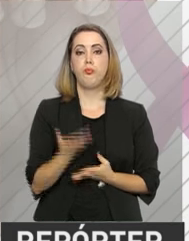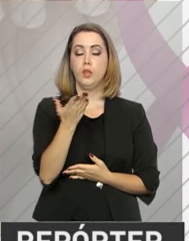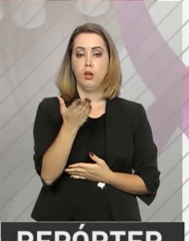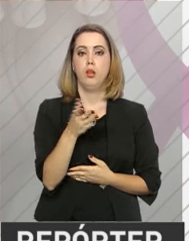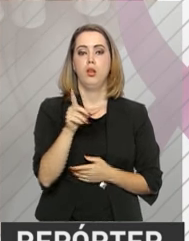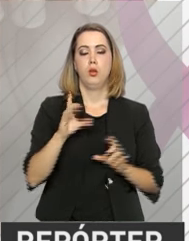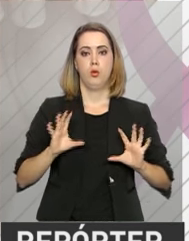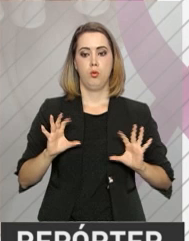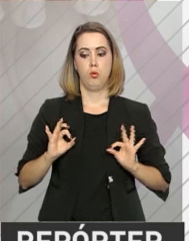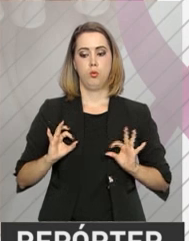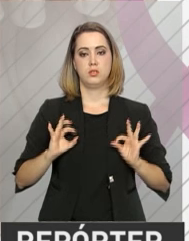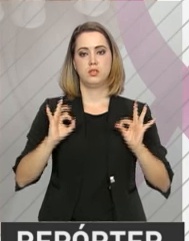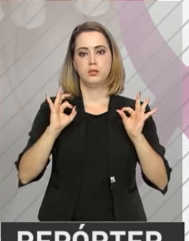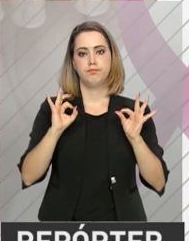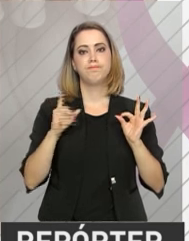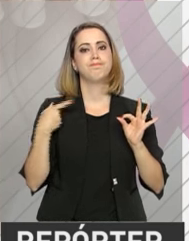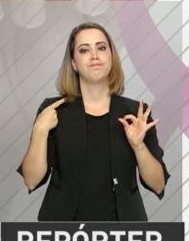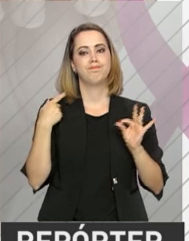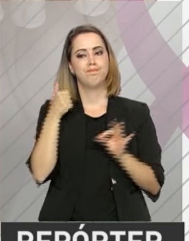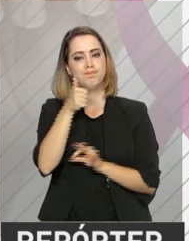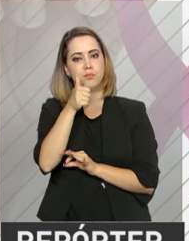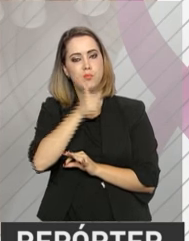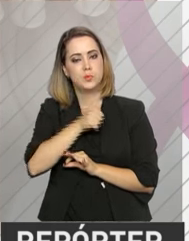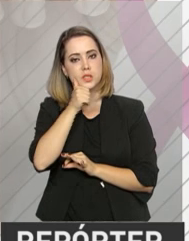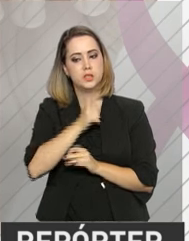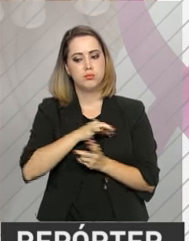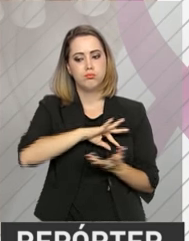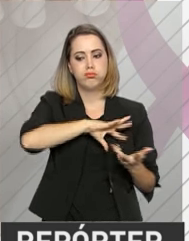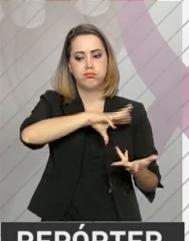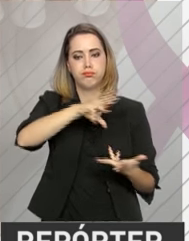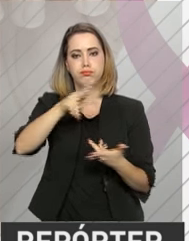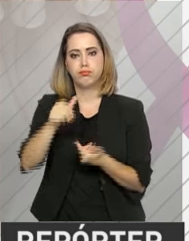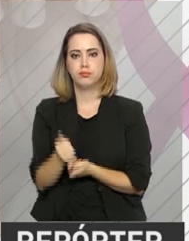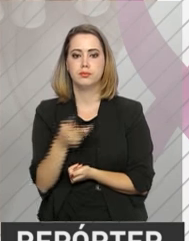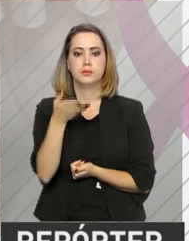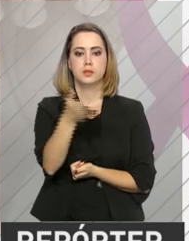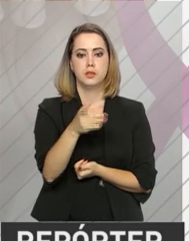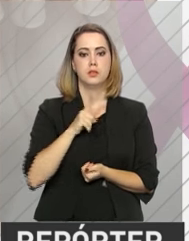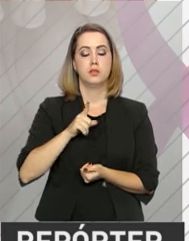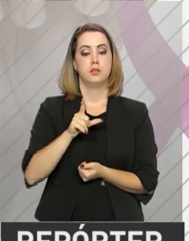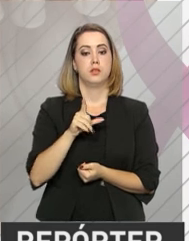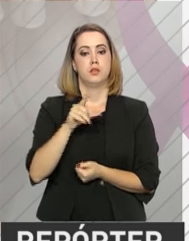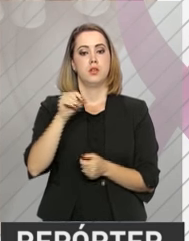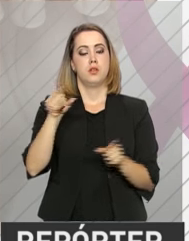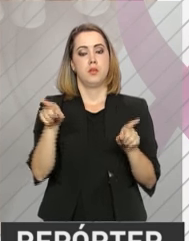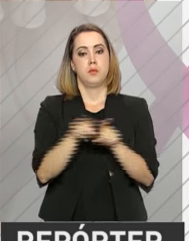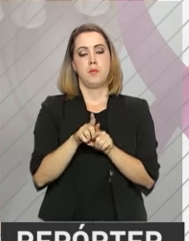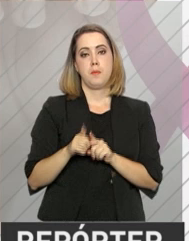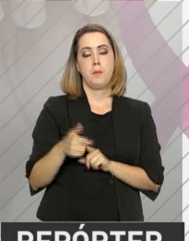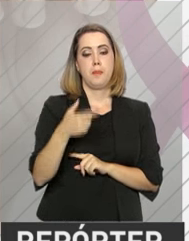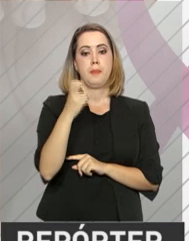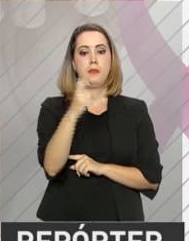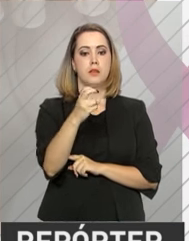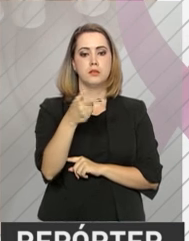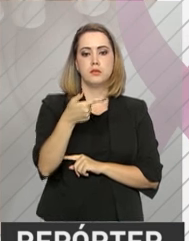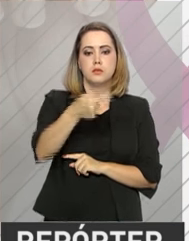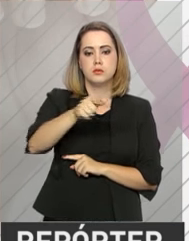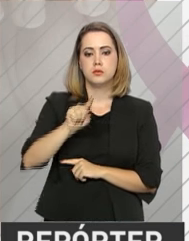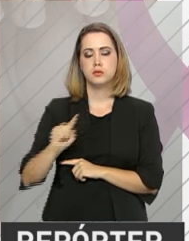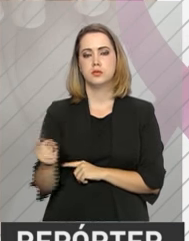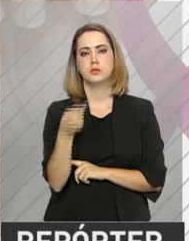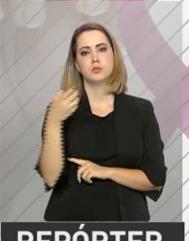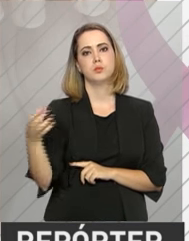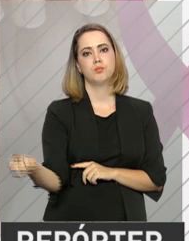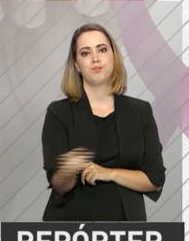que mais atinge mulheres no mundo inteiro a estimativa do Instituto Nacional do câncer é de cerca de 57.000